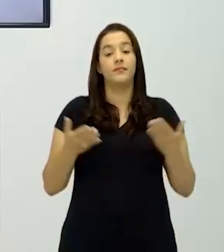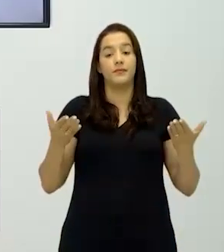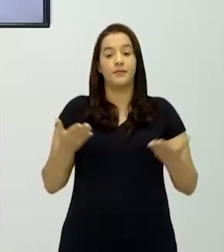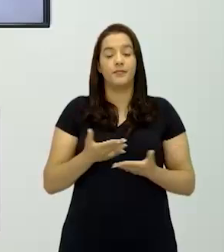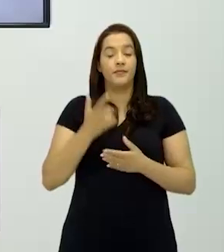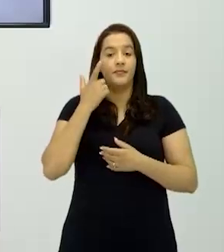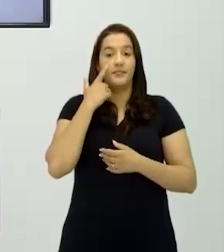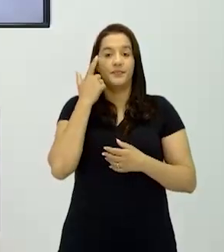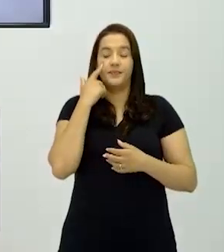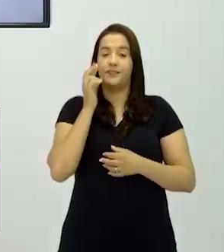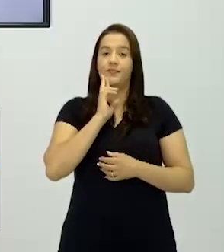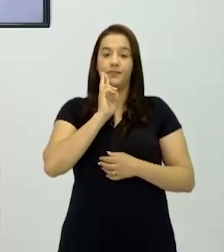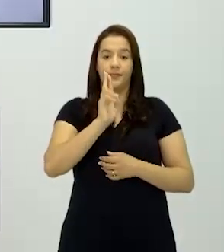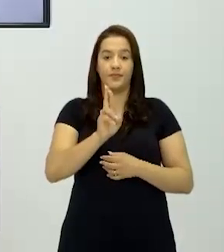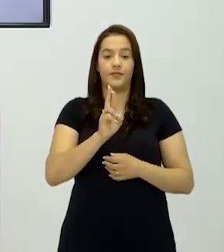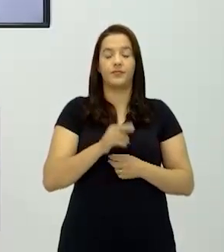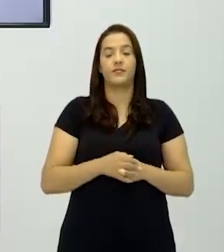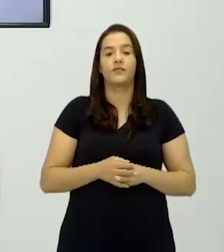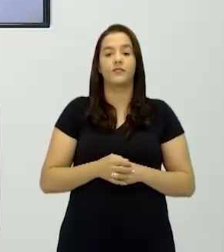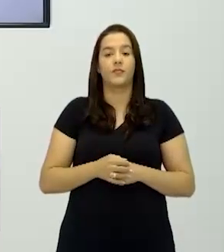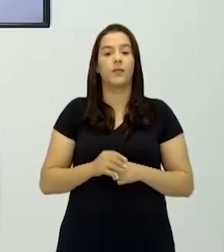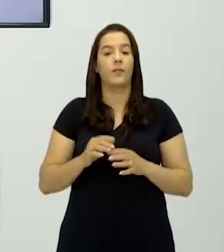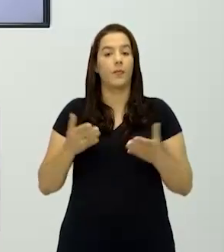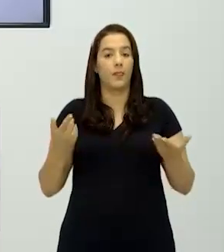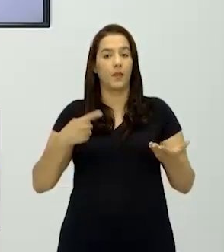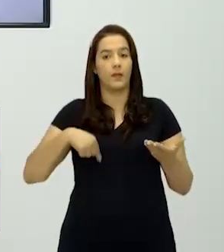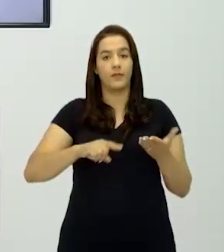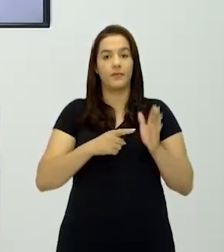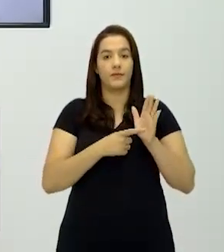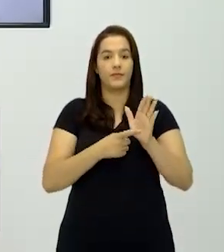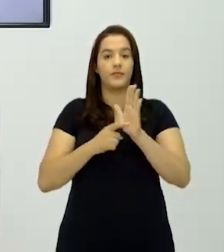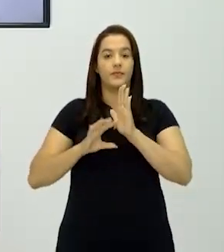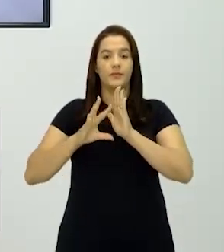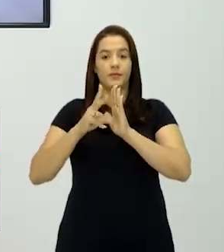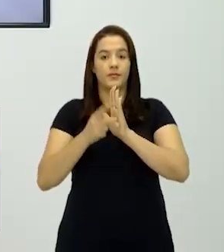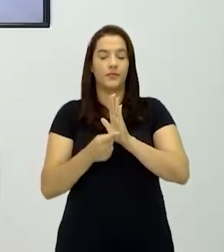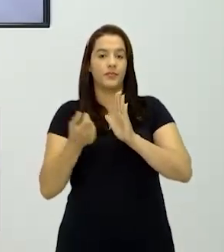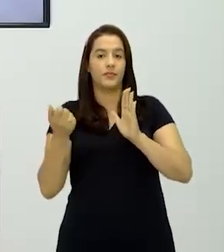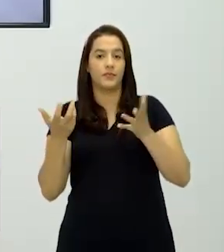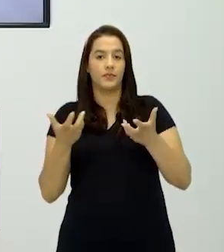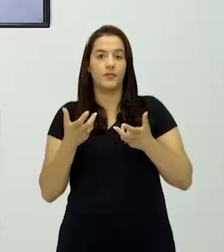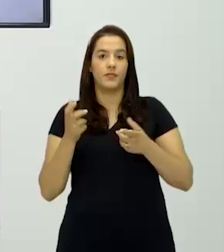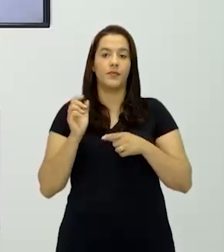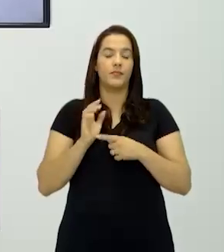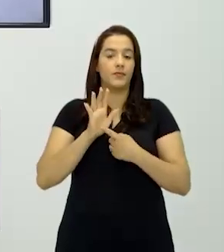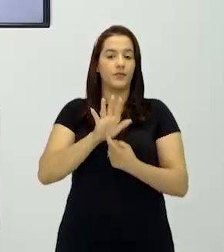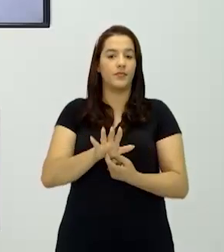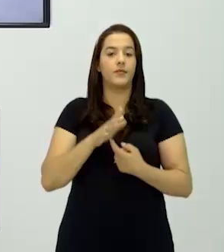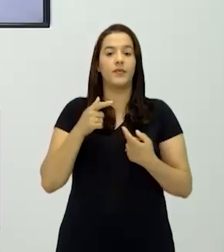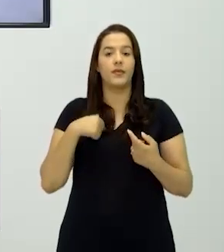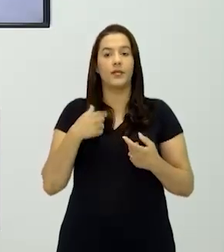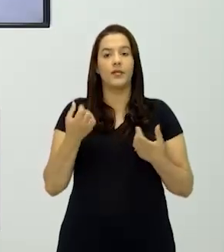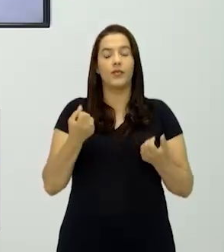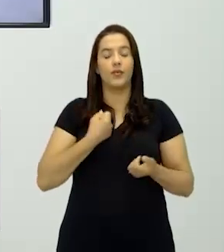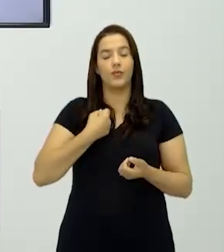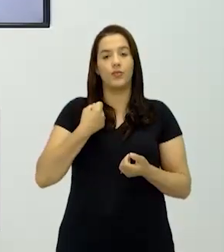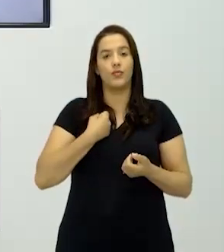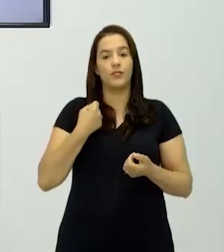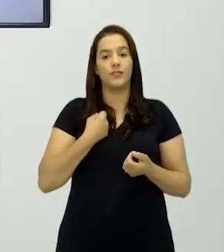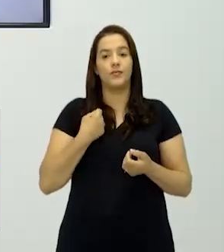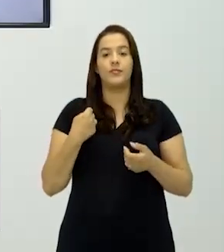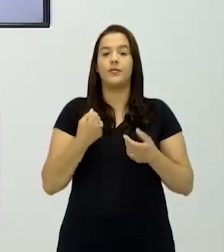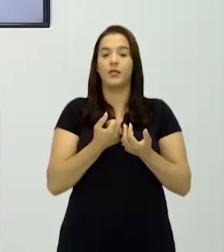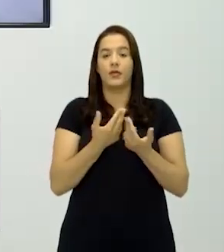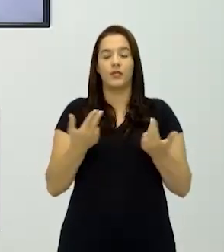acompanhar. Ó, quando a gente quer representar o todo, a gente sempre vai colocar o numerador igual ao denominador.